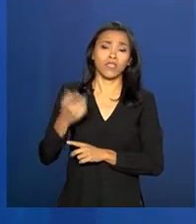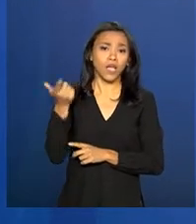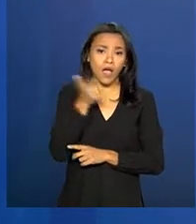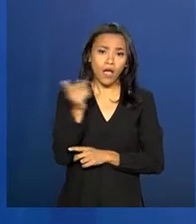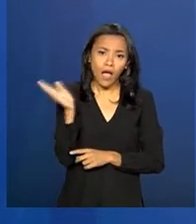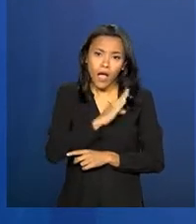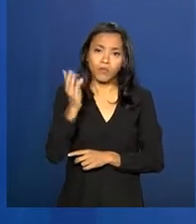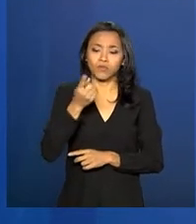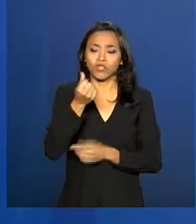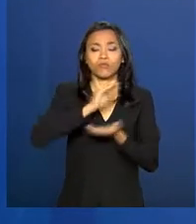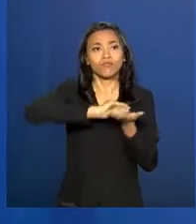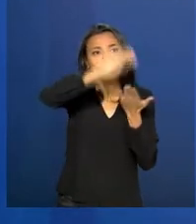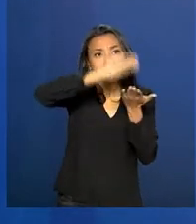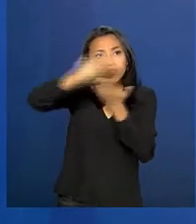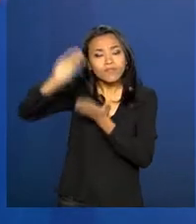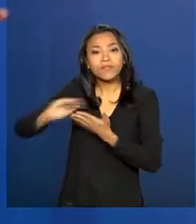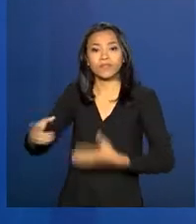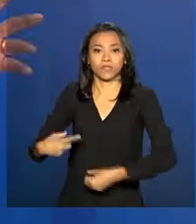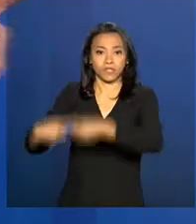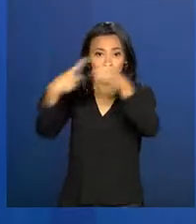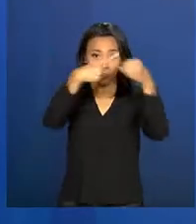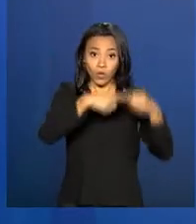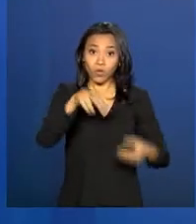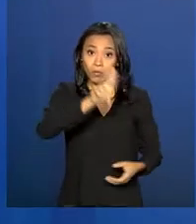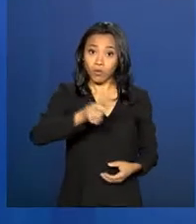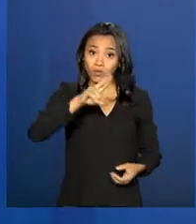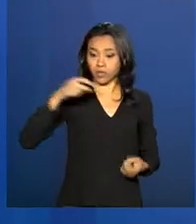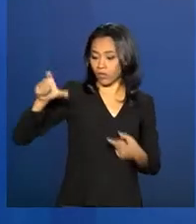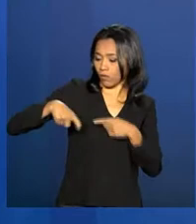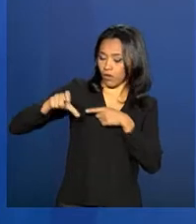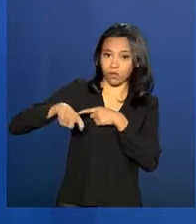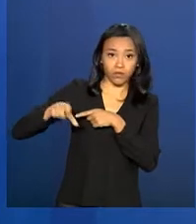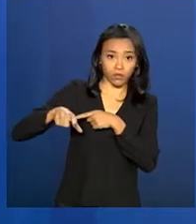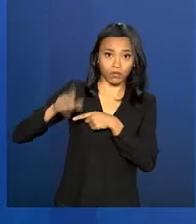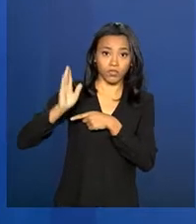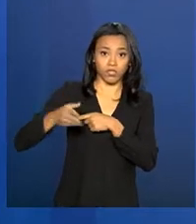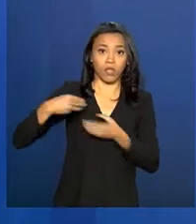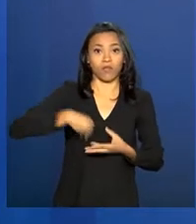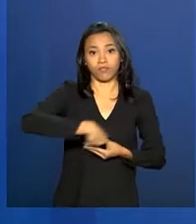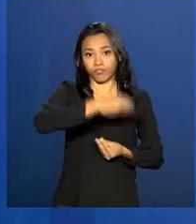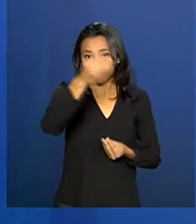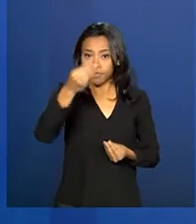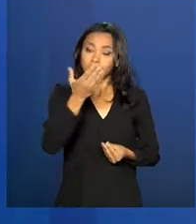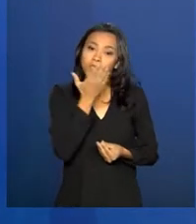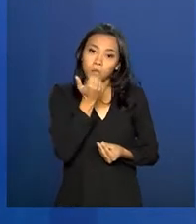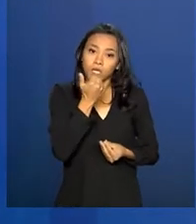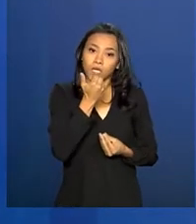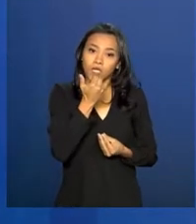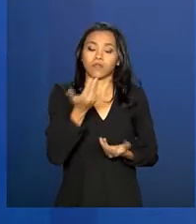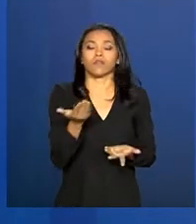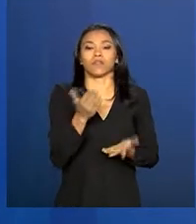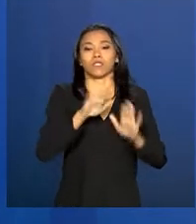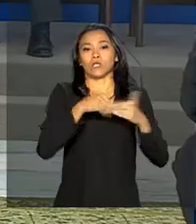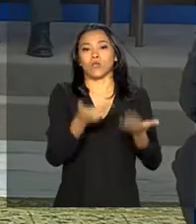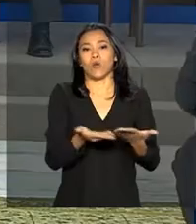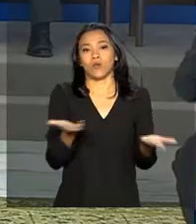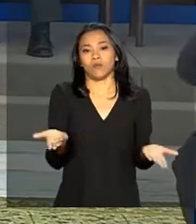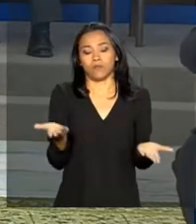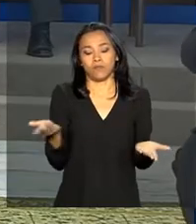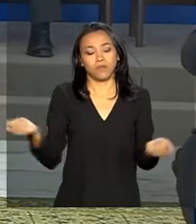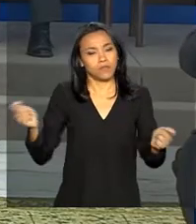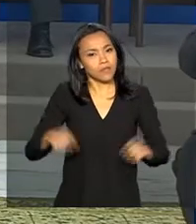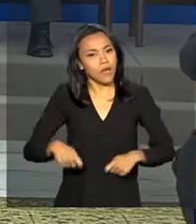as escolas com o cartão com o cartão que nós distribuímos não é da merenda nós podemos servir